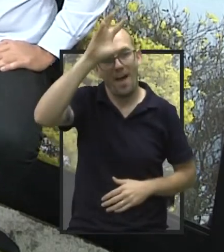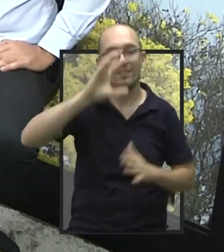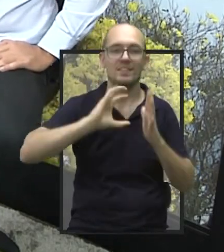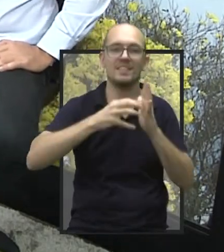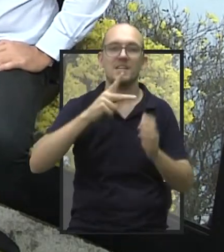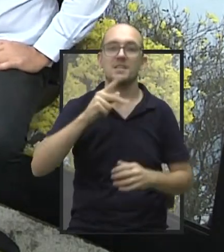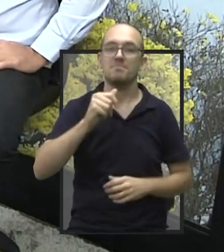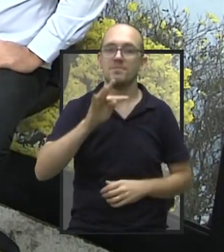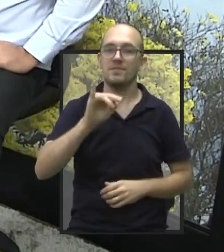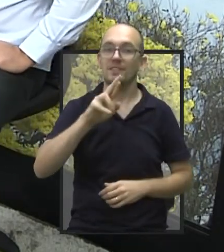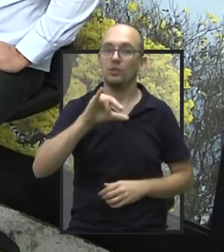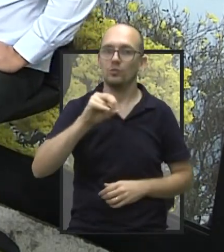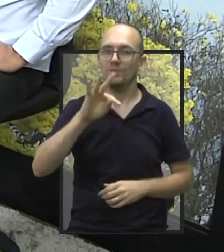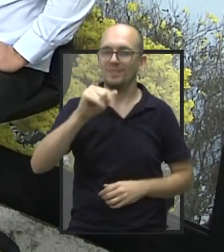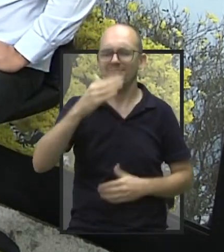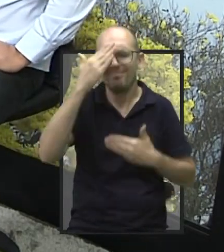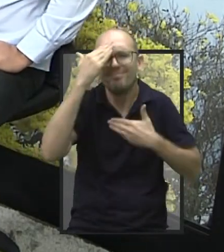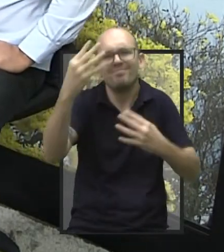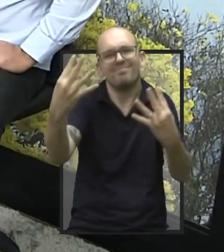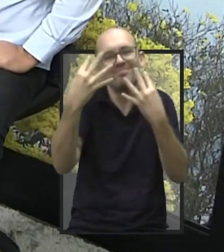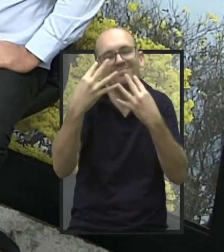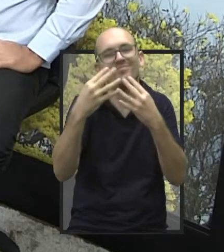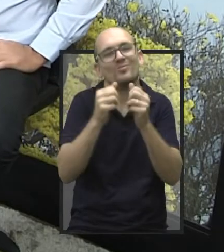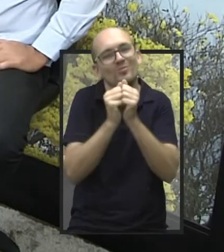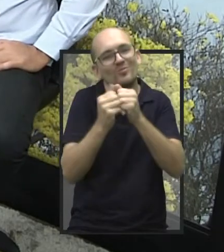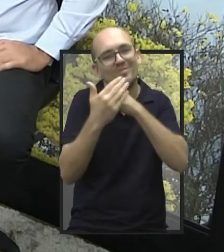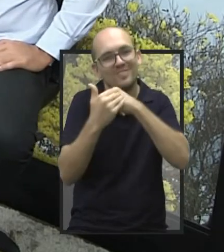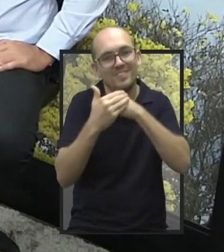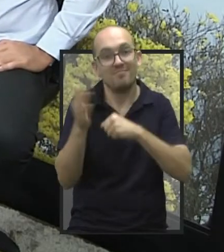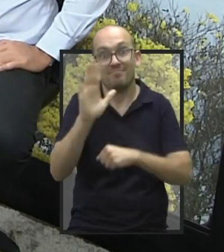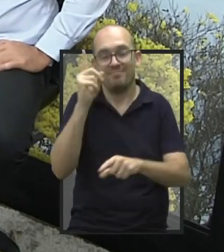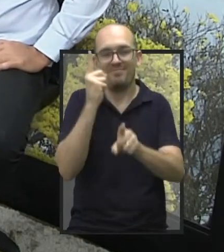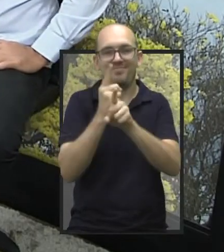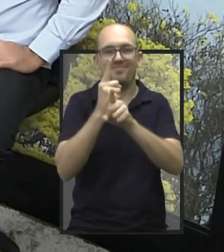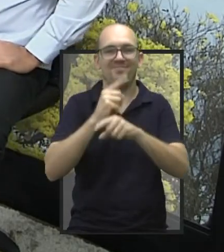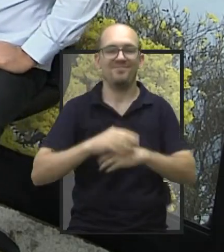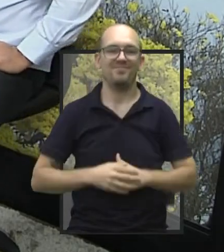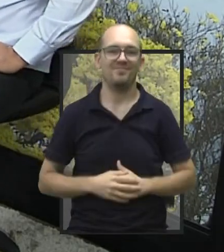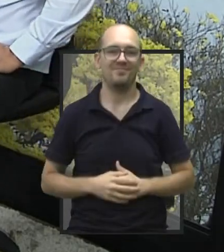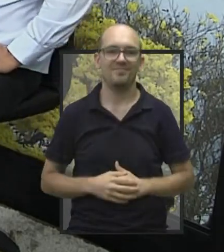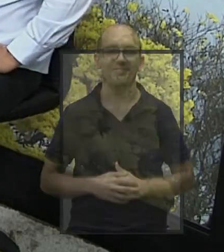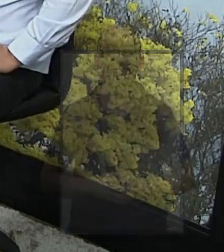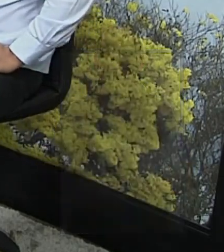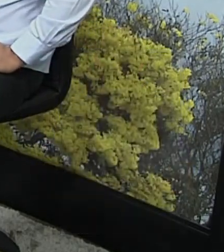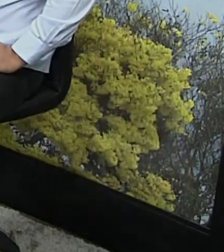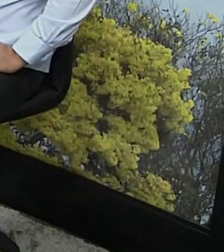do Patriota. Eu agradeço a sua companhia, o carinho da sua audiência e até o próximo programa.